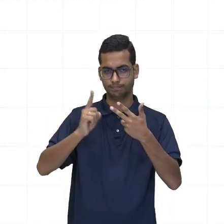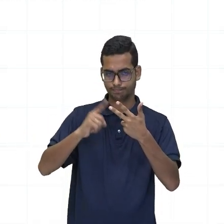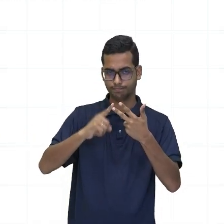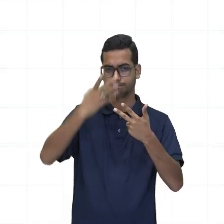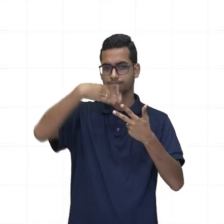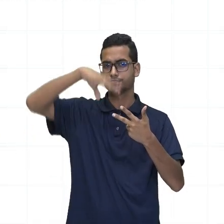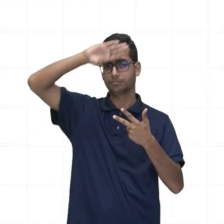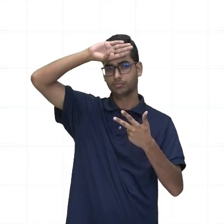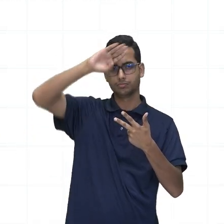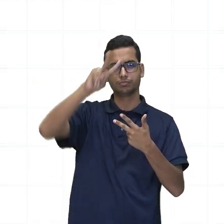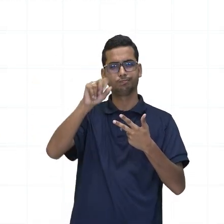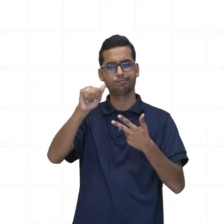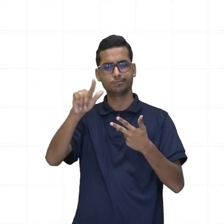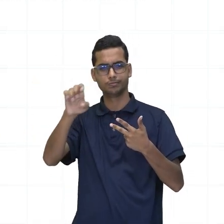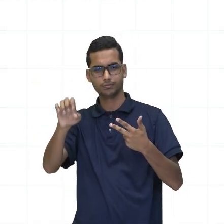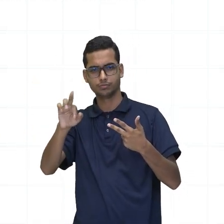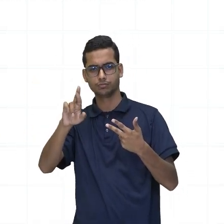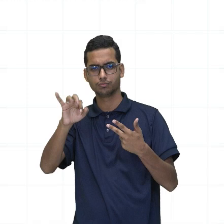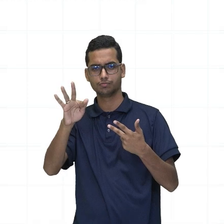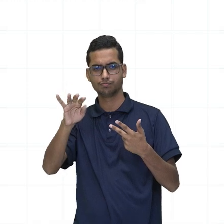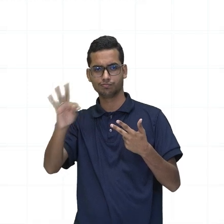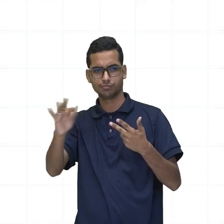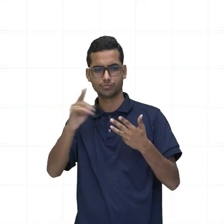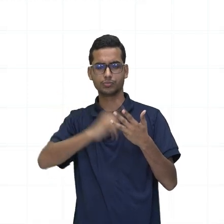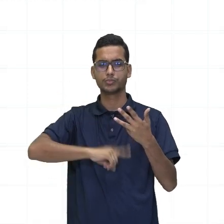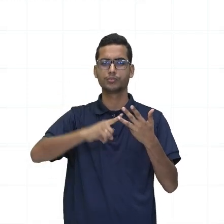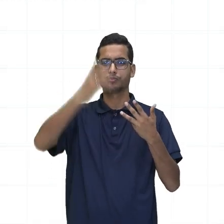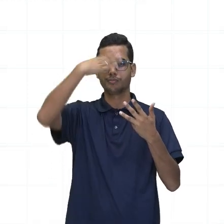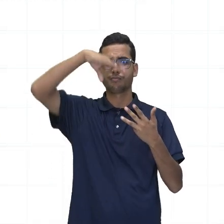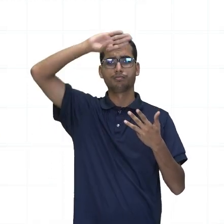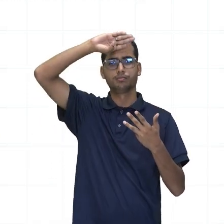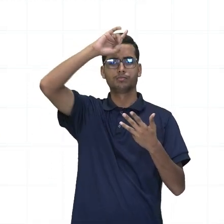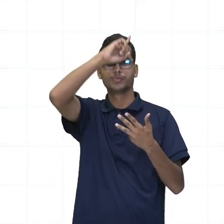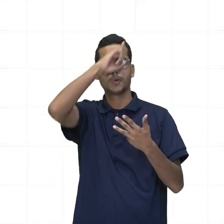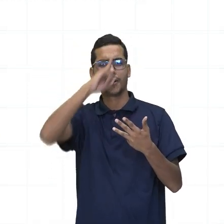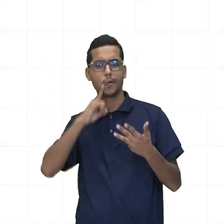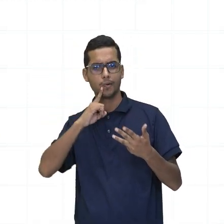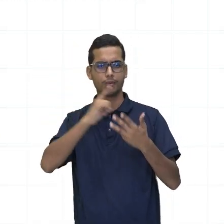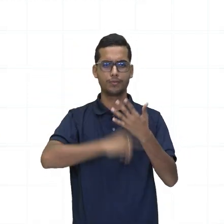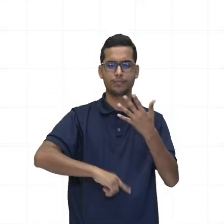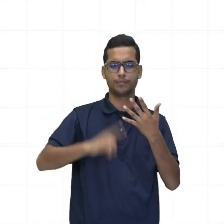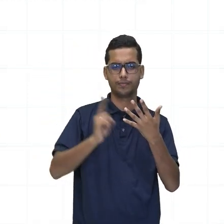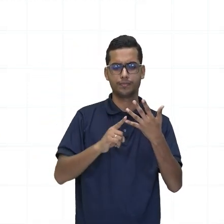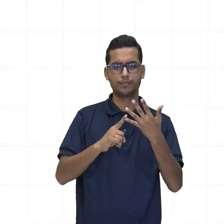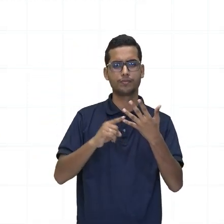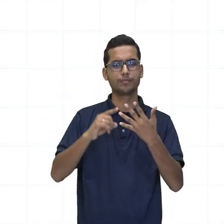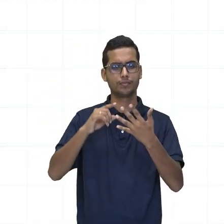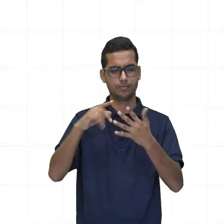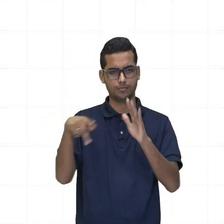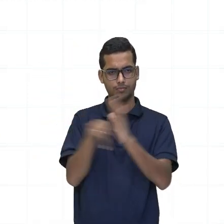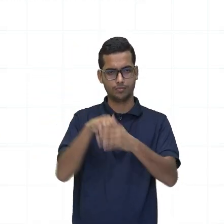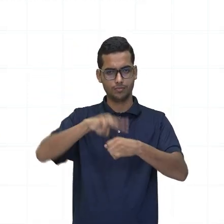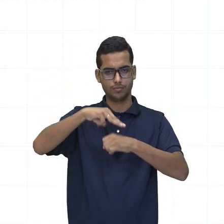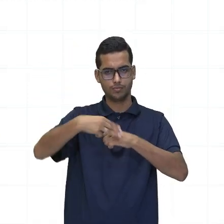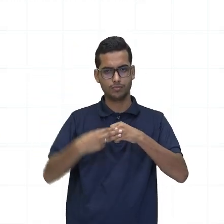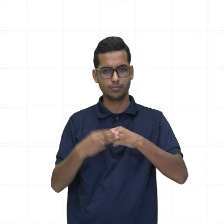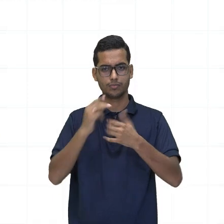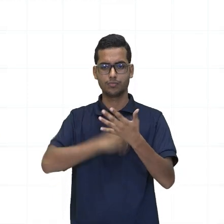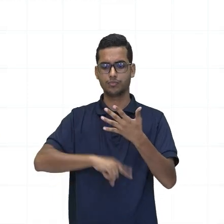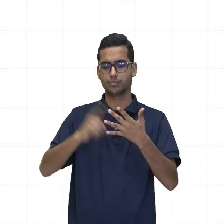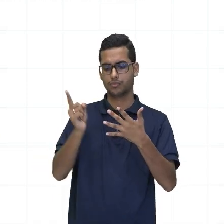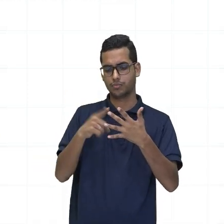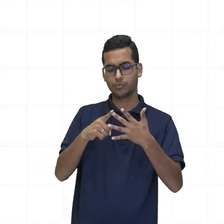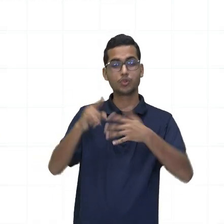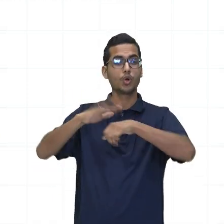né, com exceção da febre do Vale do Rift, que é uma doença que acomete ali os países da África. Mas